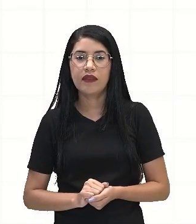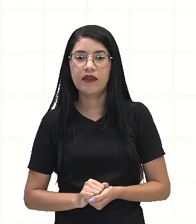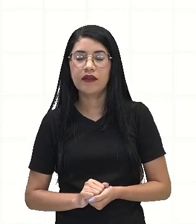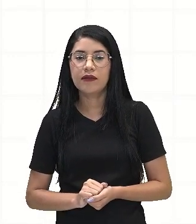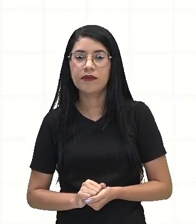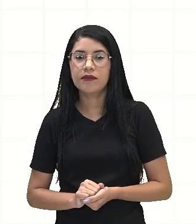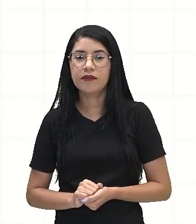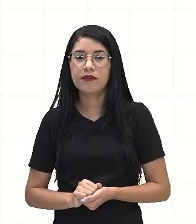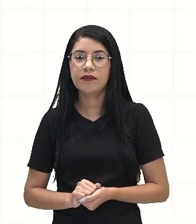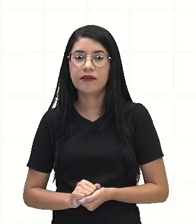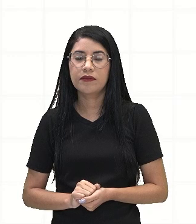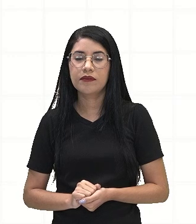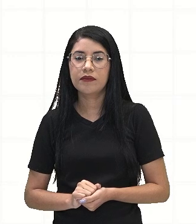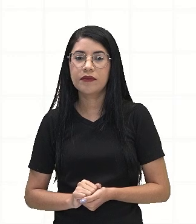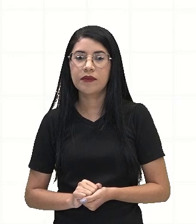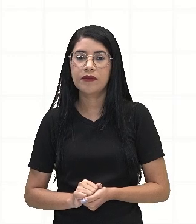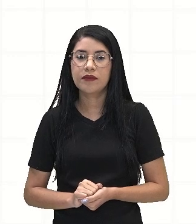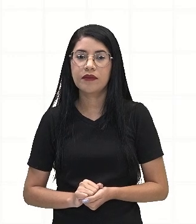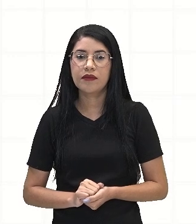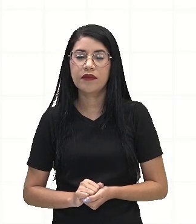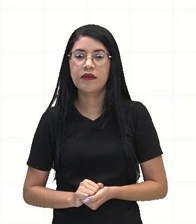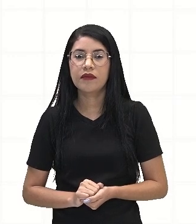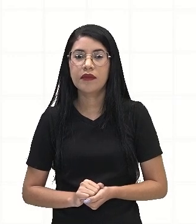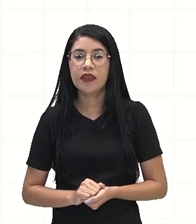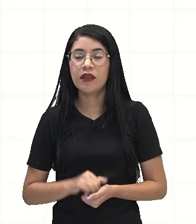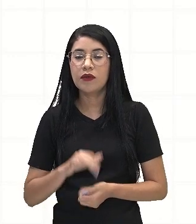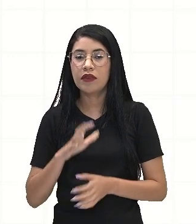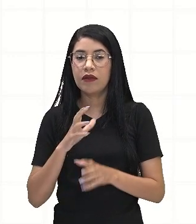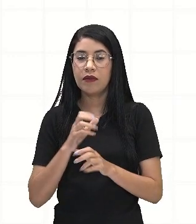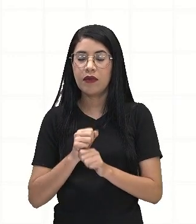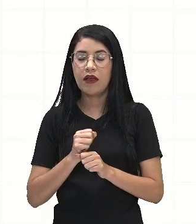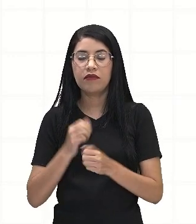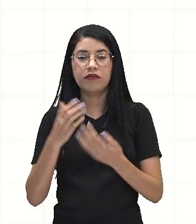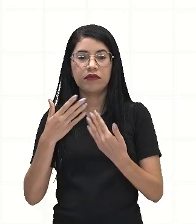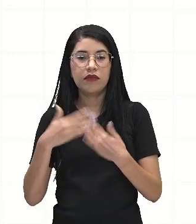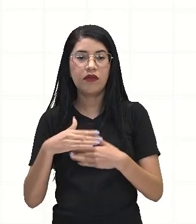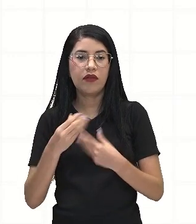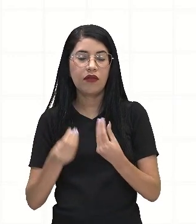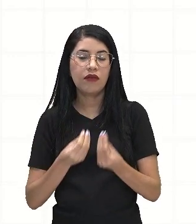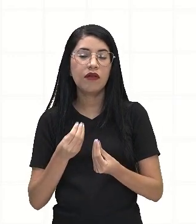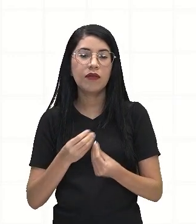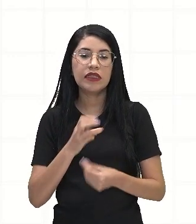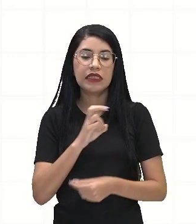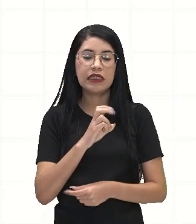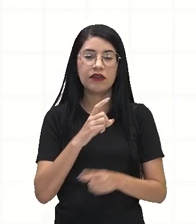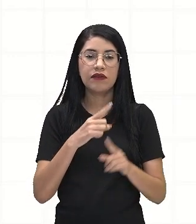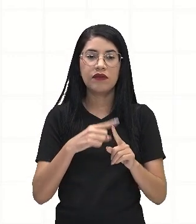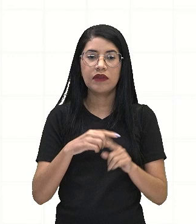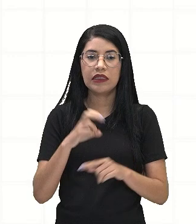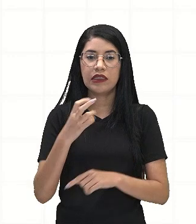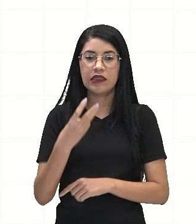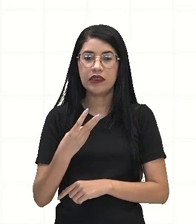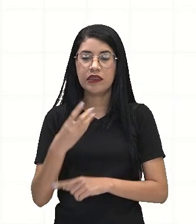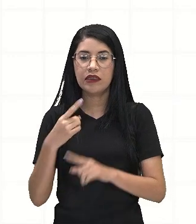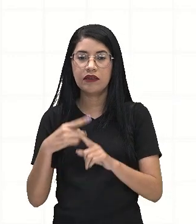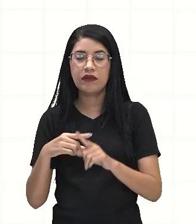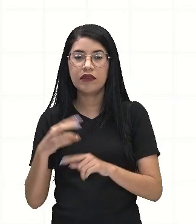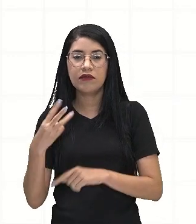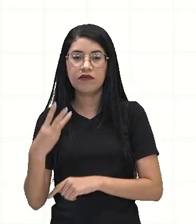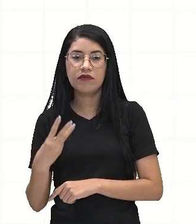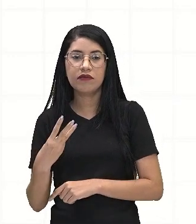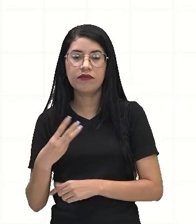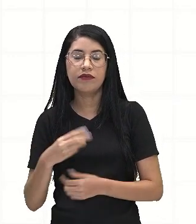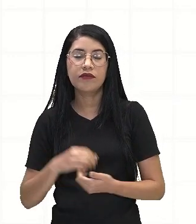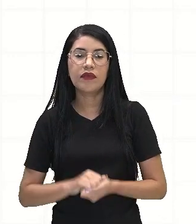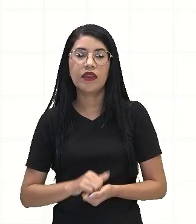igual a 3, né? Então, se a gente fizer a prova, né, a gente vai multiplicar, ó, 5 vezes 3 vai dar 15,